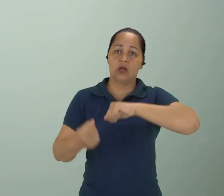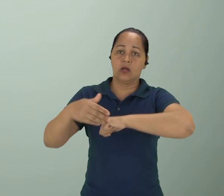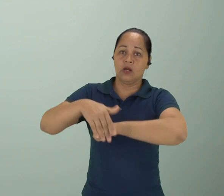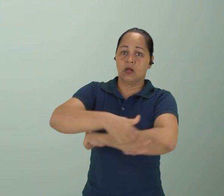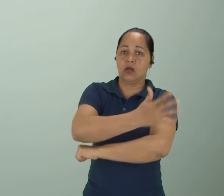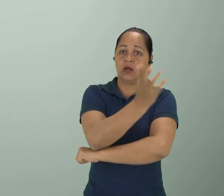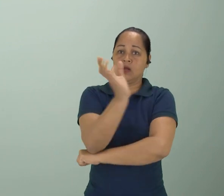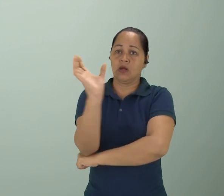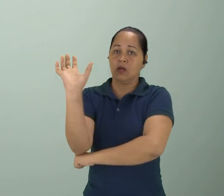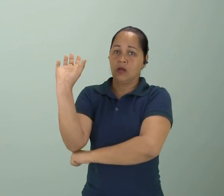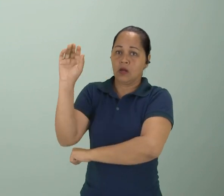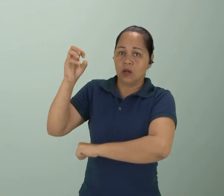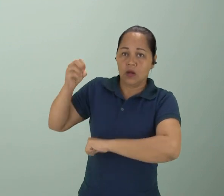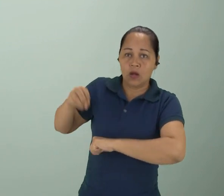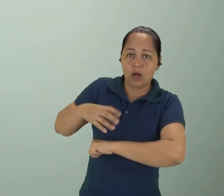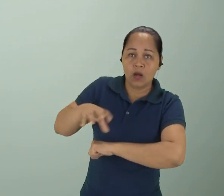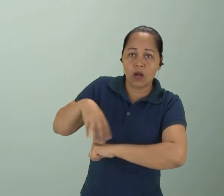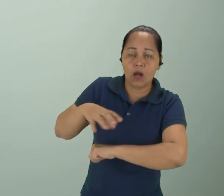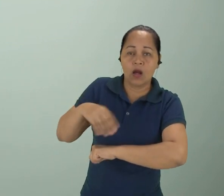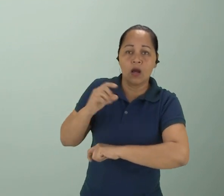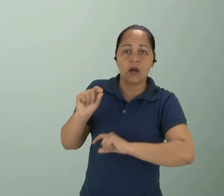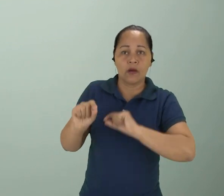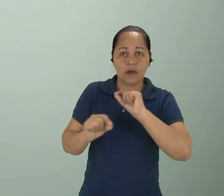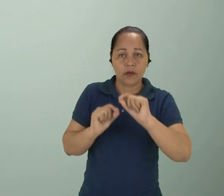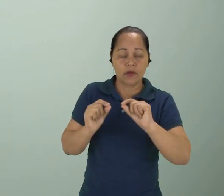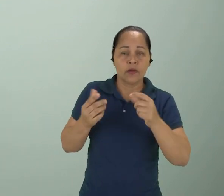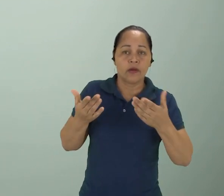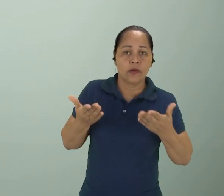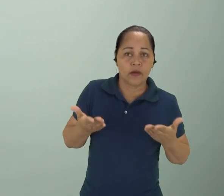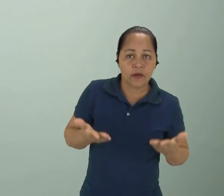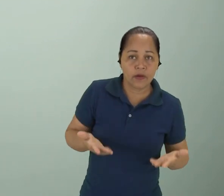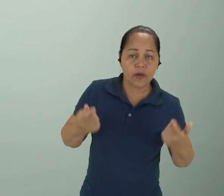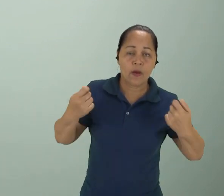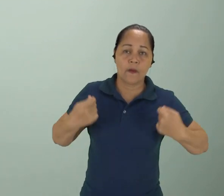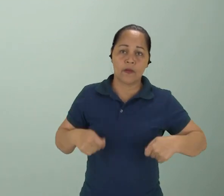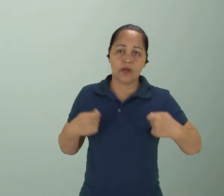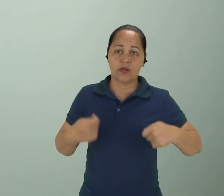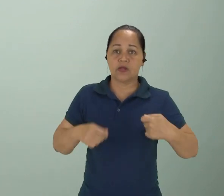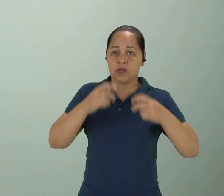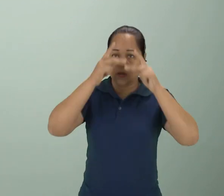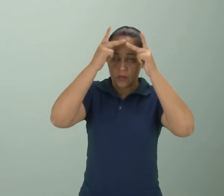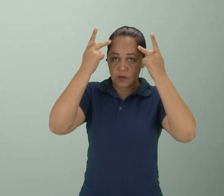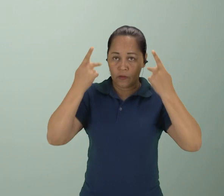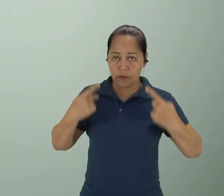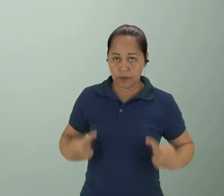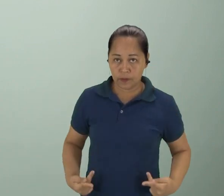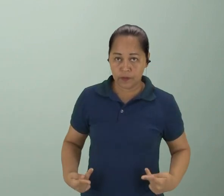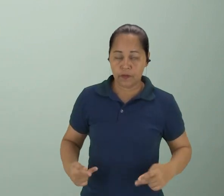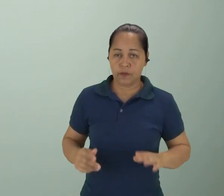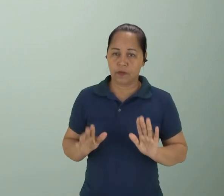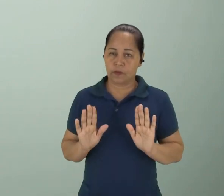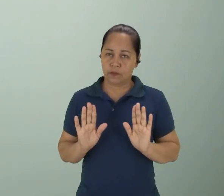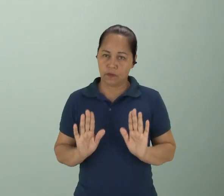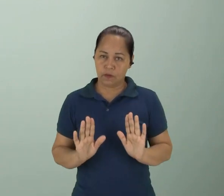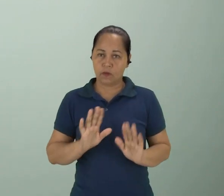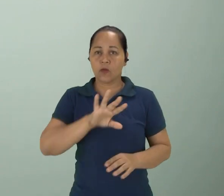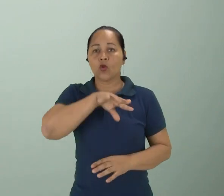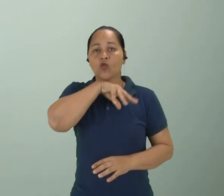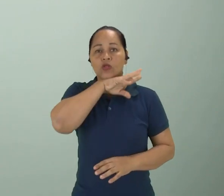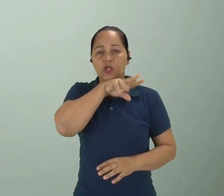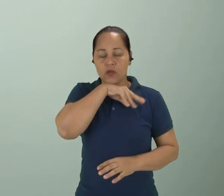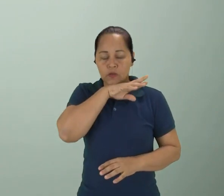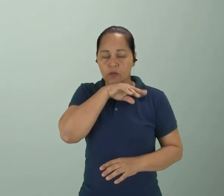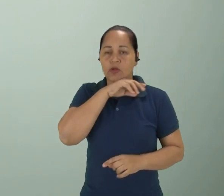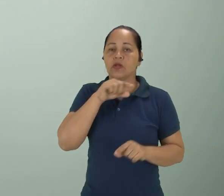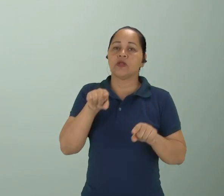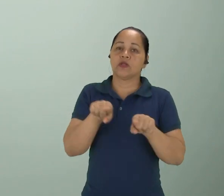própria terra é vista como um ser de cuja preservação depende o ser humano e tem mais os animais também